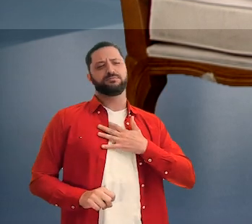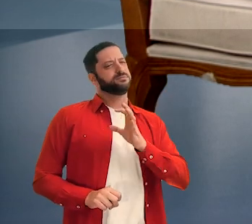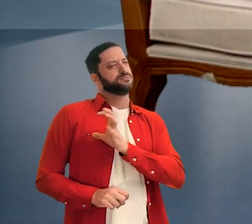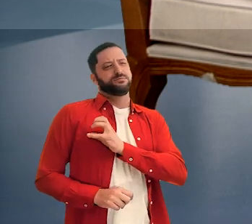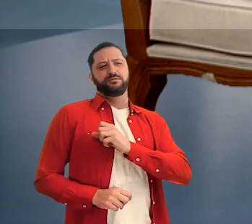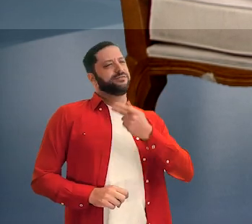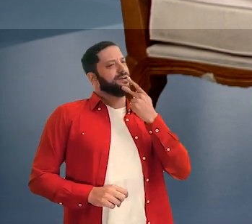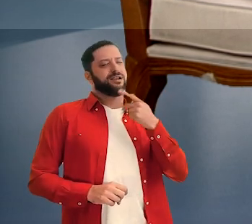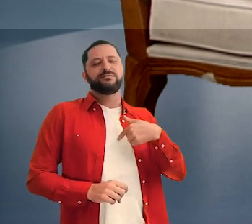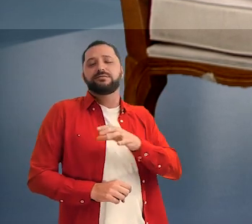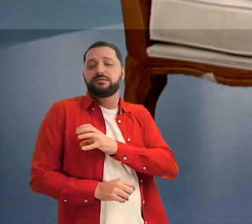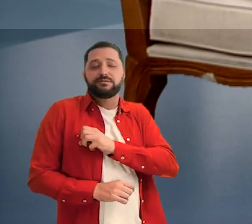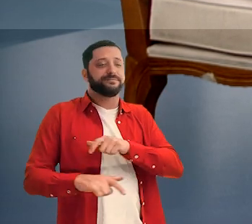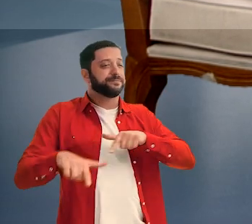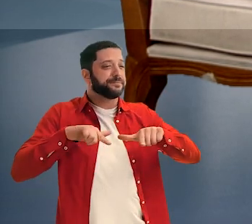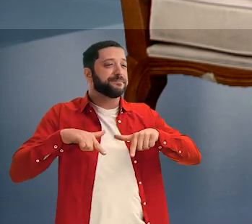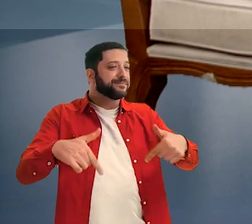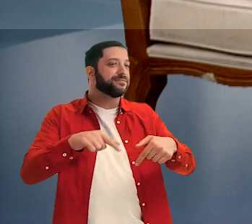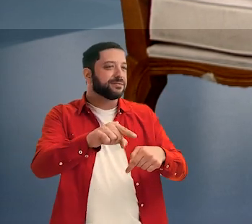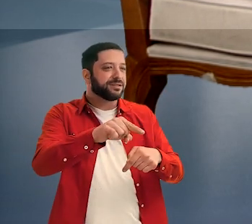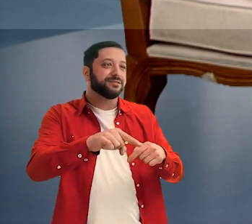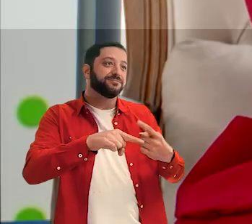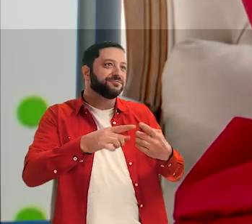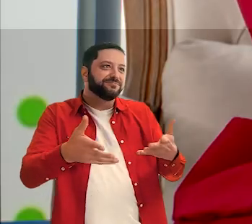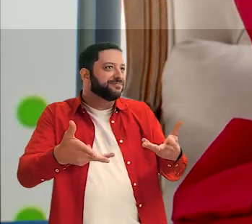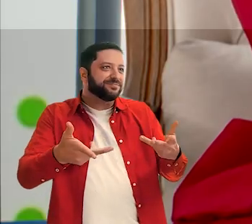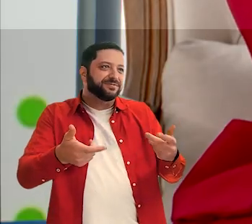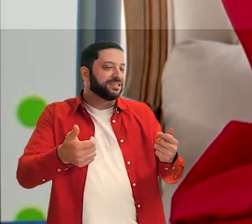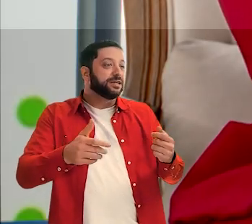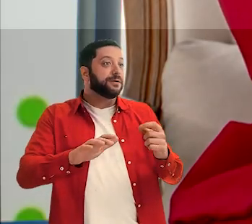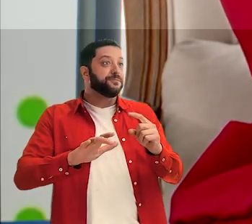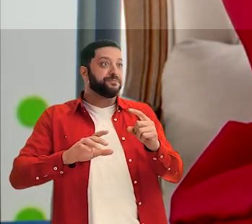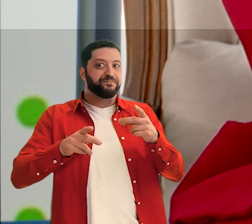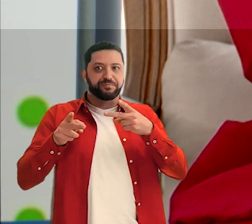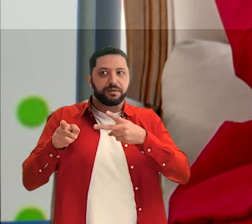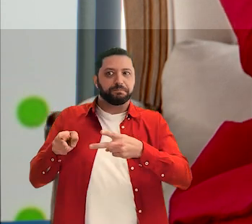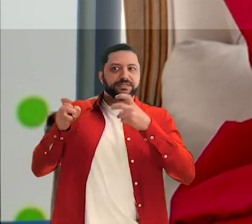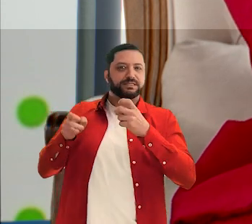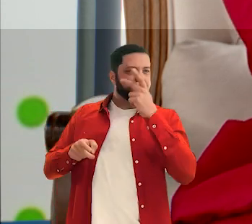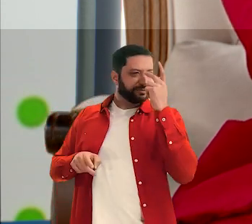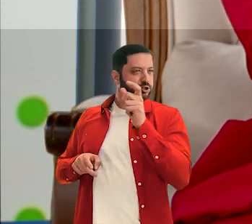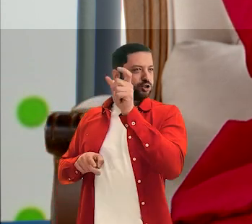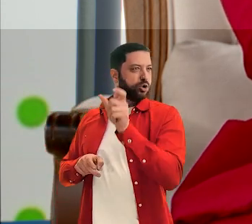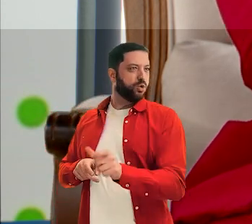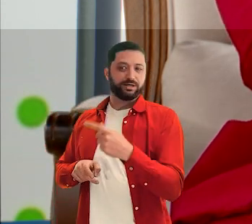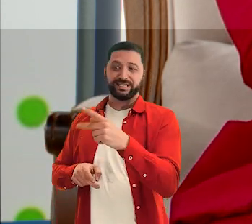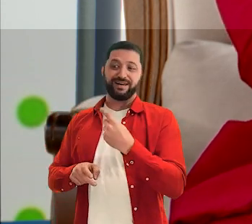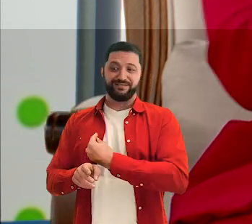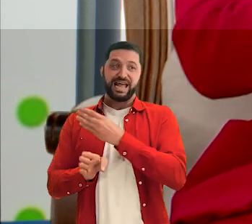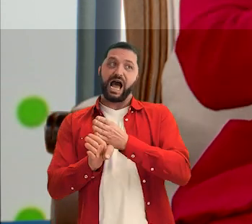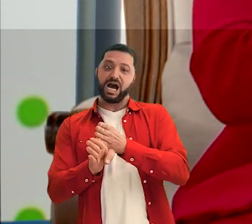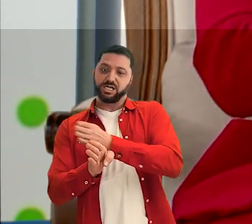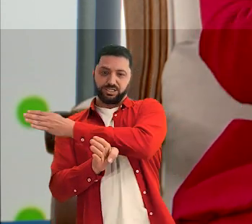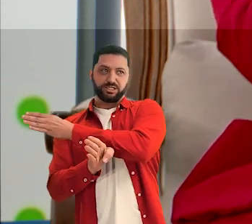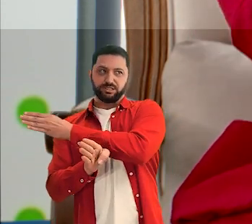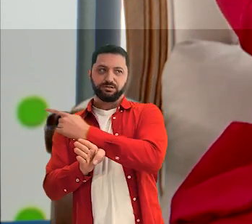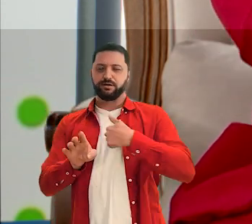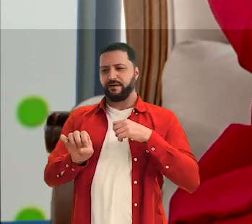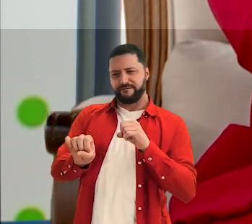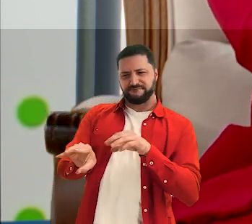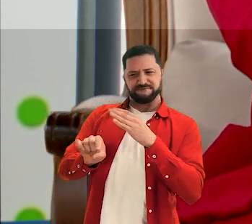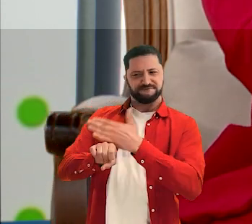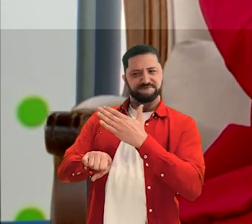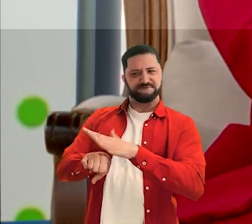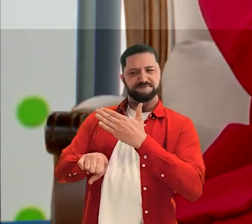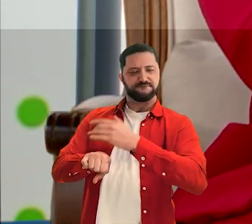um tema que eu amo falar, é o que eu mais amo fazer, porque é incrível e quando você percebe uma pessoa que estava tendo um estilo de